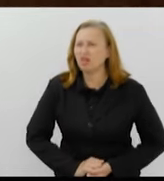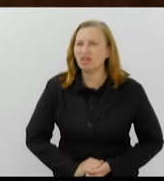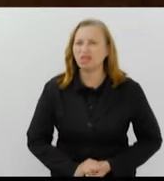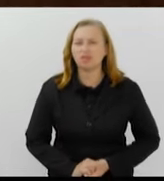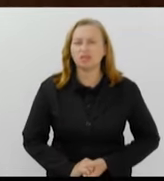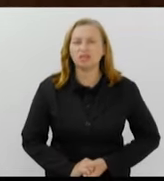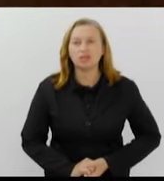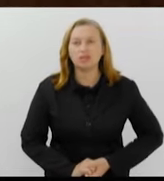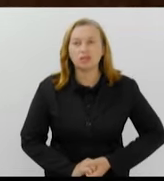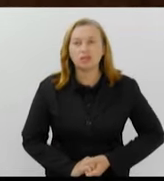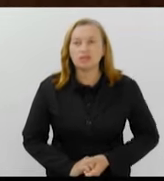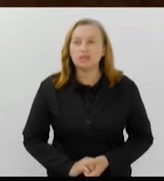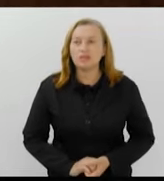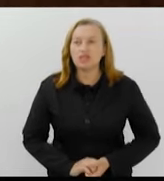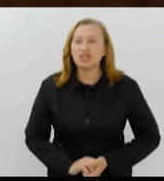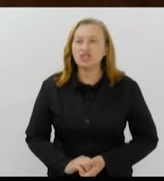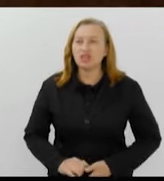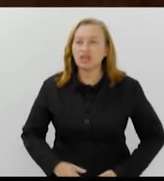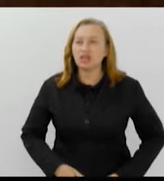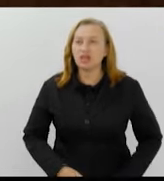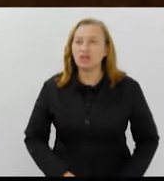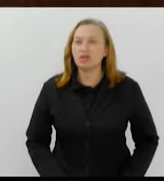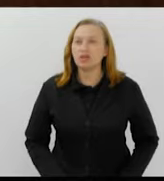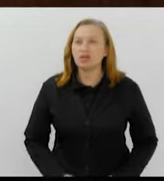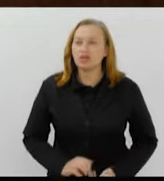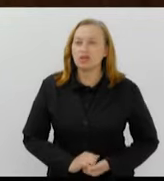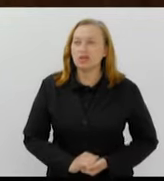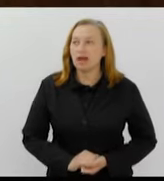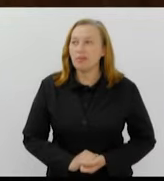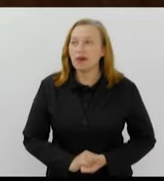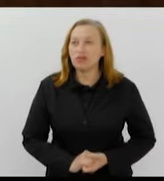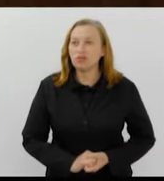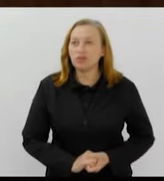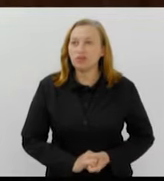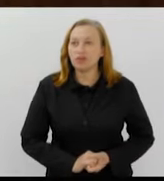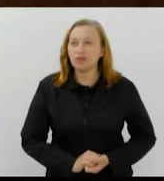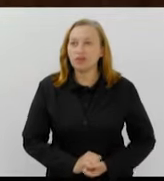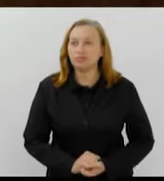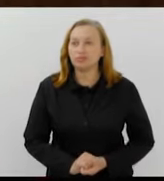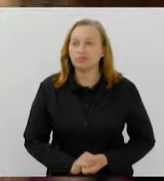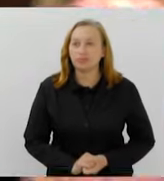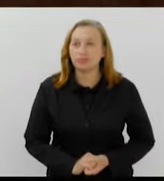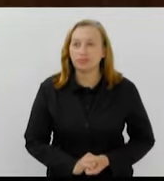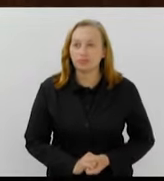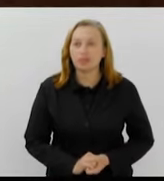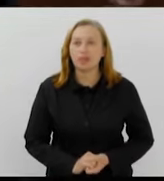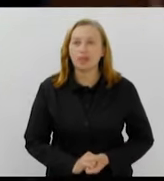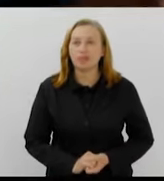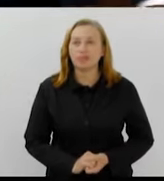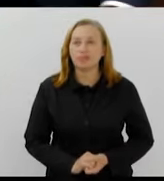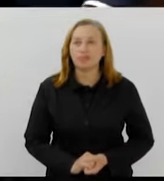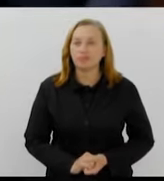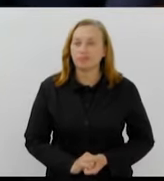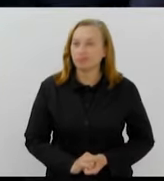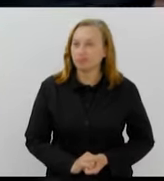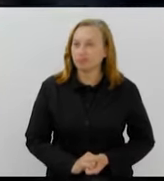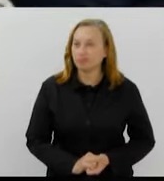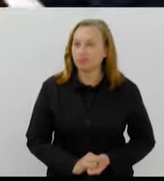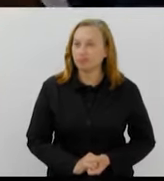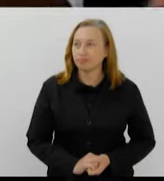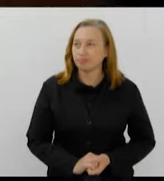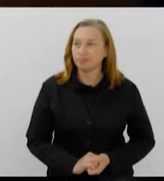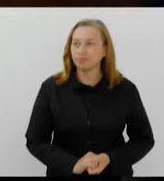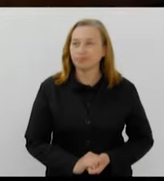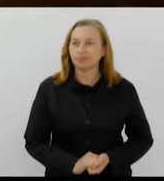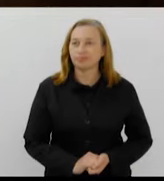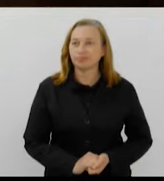vaidade Presidente acata aceita o que os seus as pones né falam